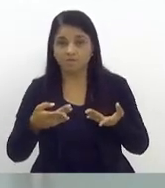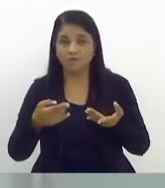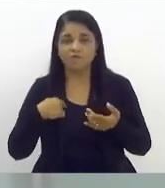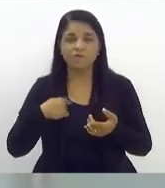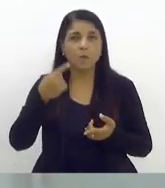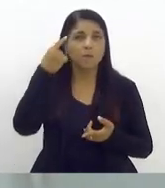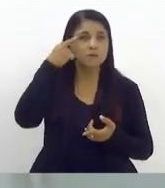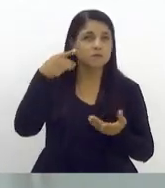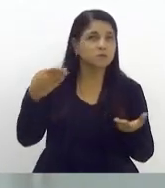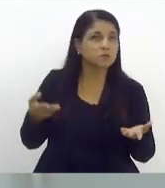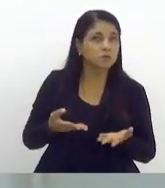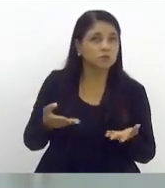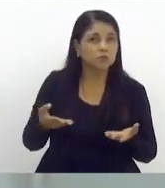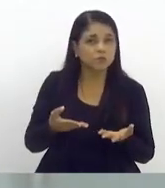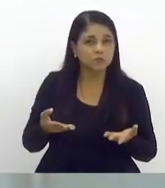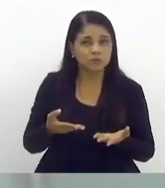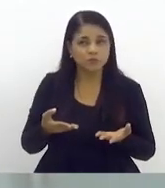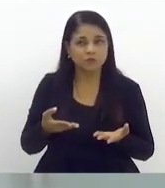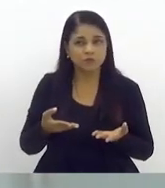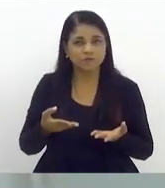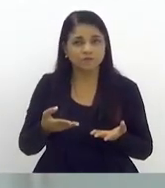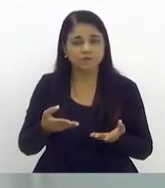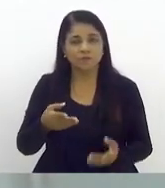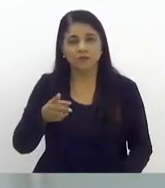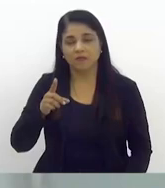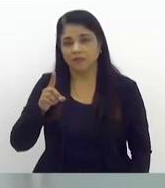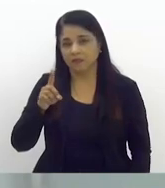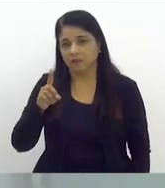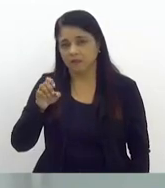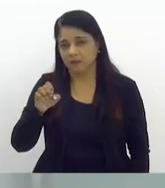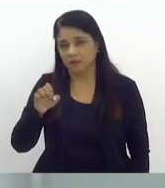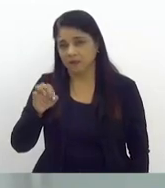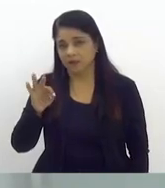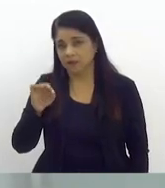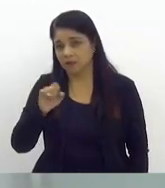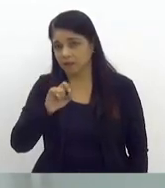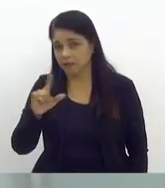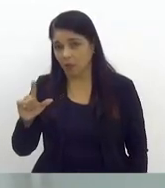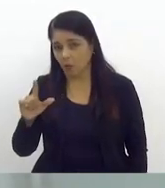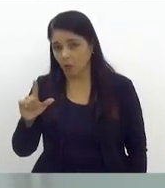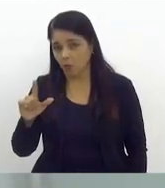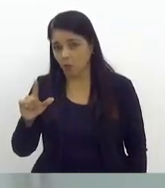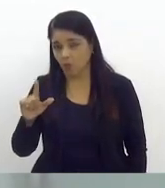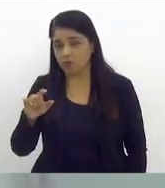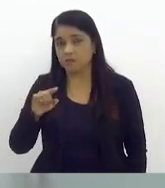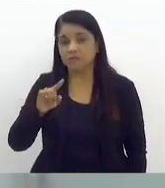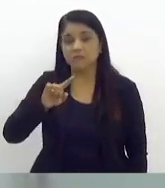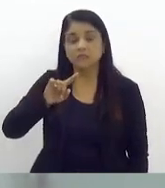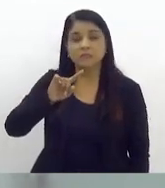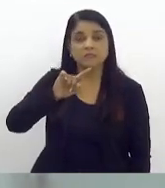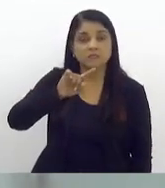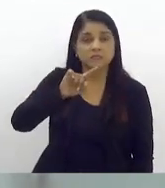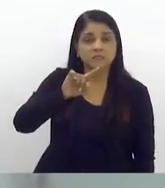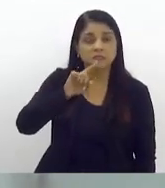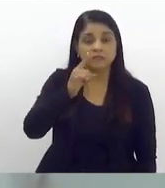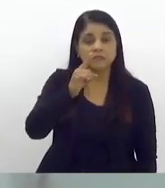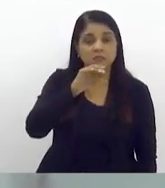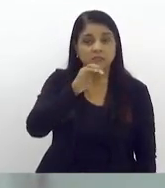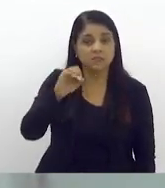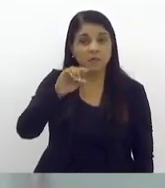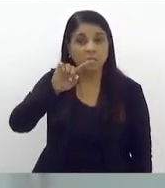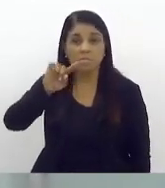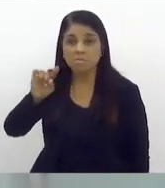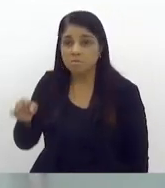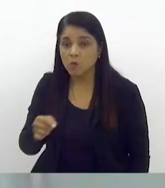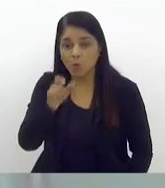tempos atuais, será que o The Town, que tem ido 100 mil pessoas por dia, pelo menos a televisão está